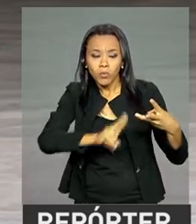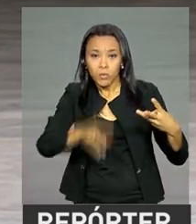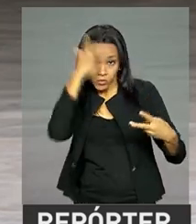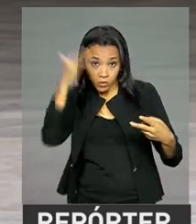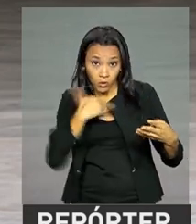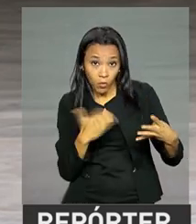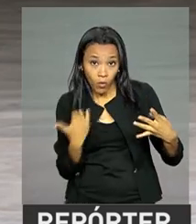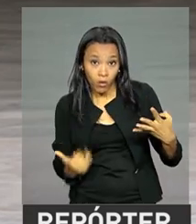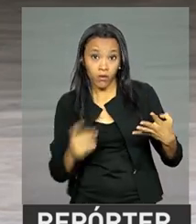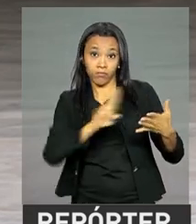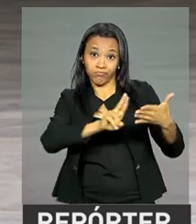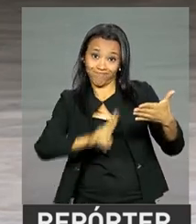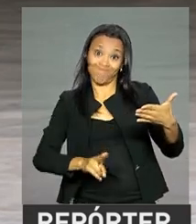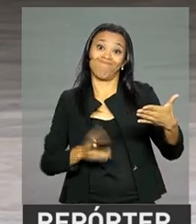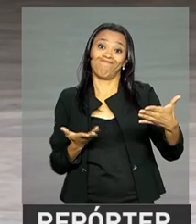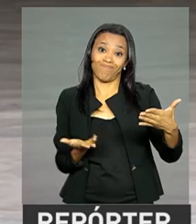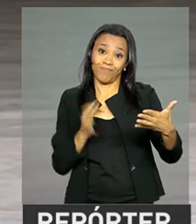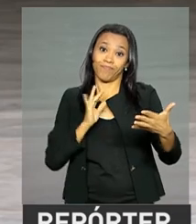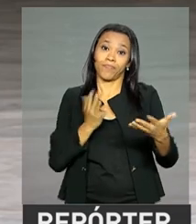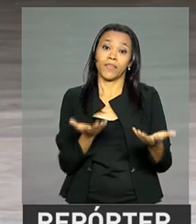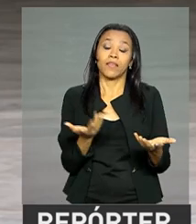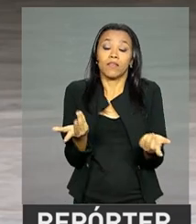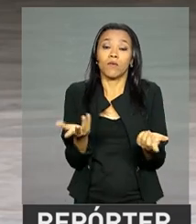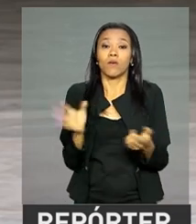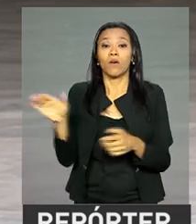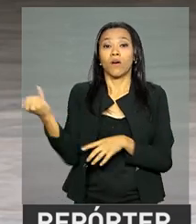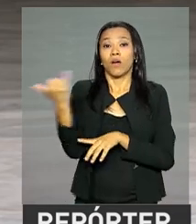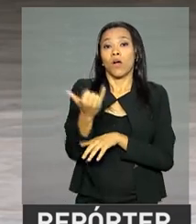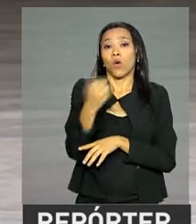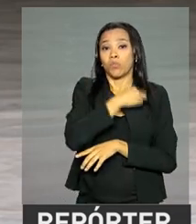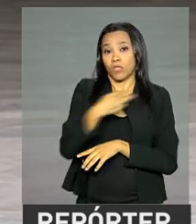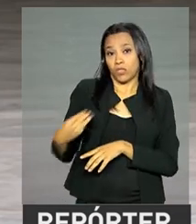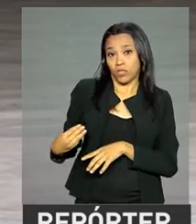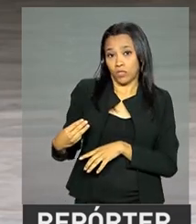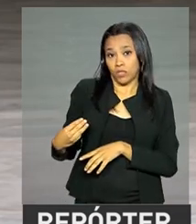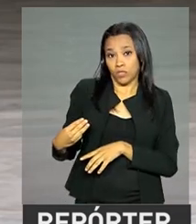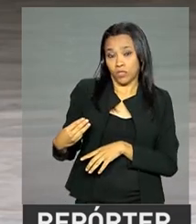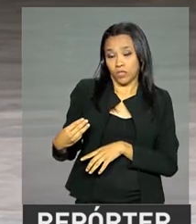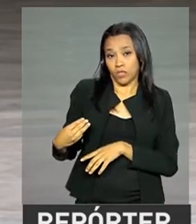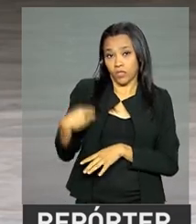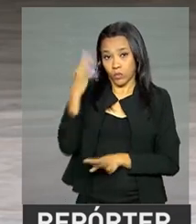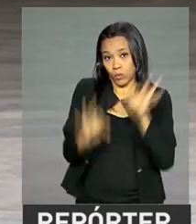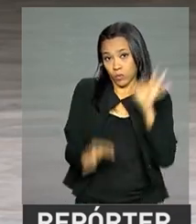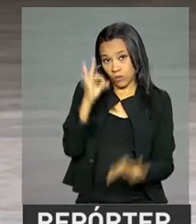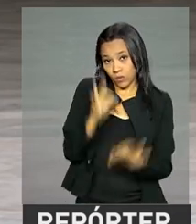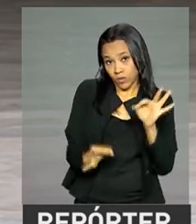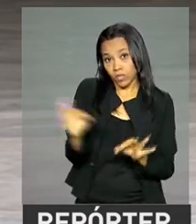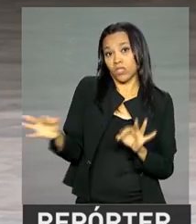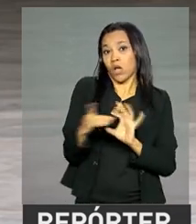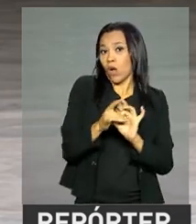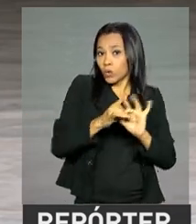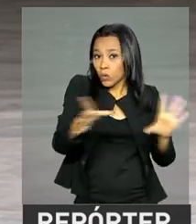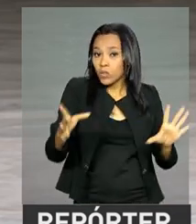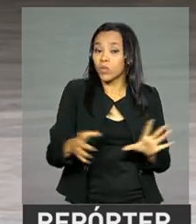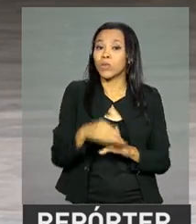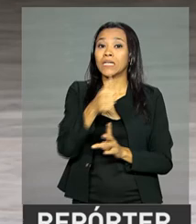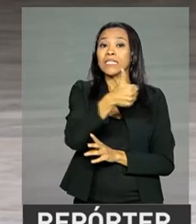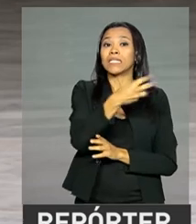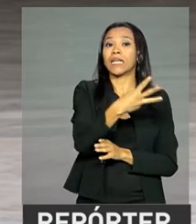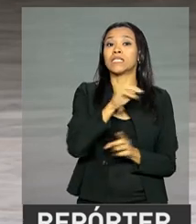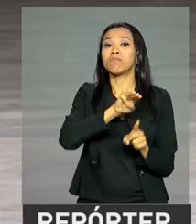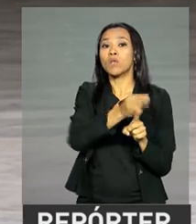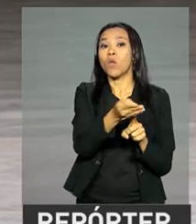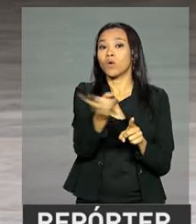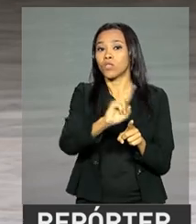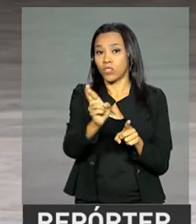rebelião lembrando então que o Ministério da Justiça liberou que eh autorizou que parte dos R 1 milhões de reais que